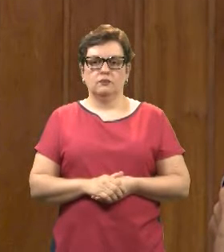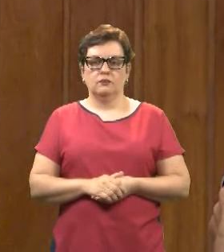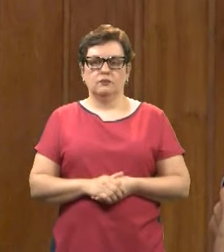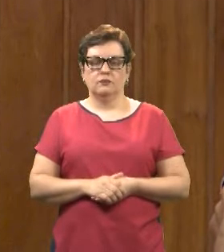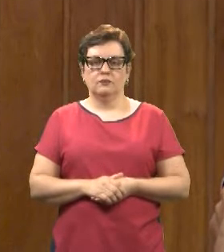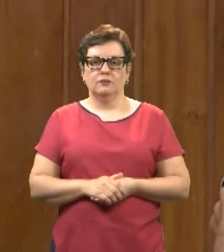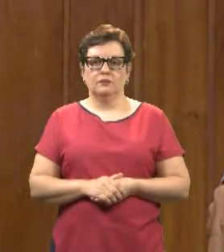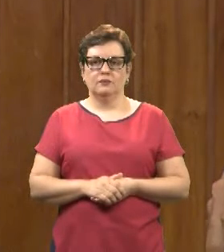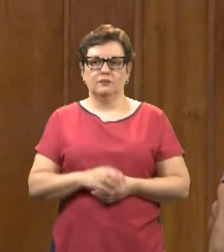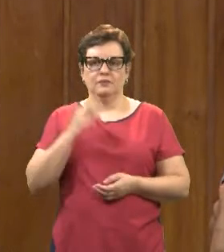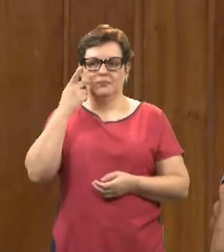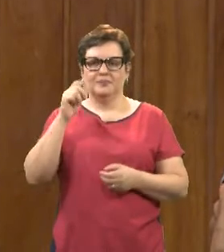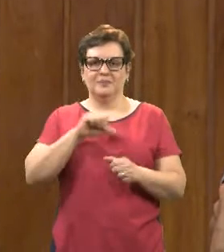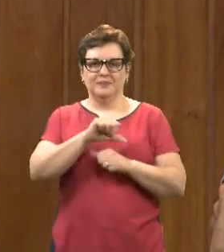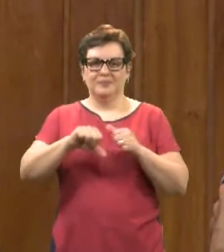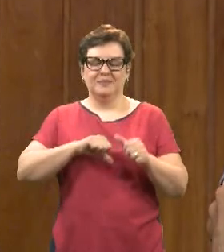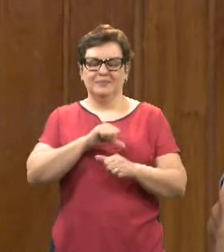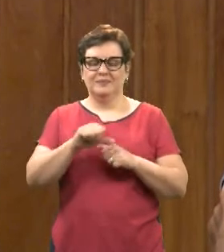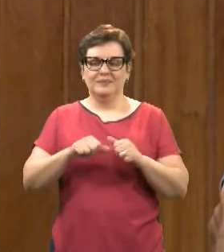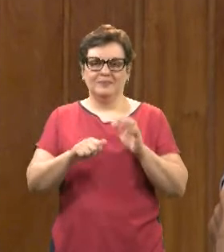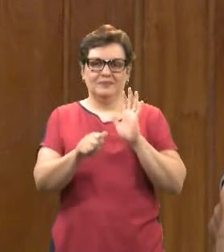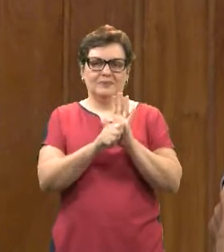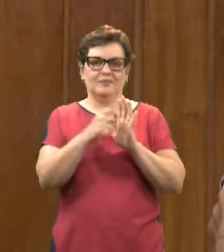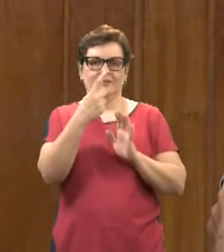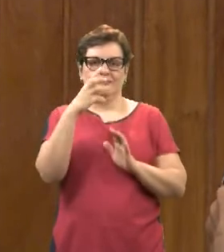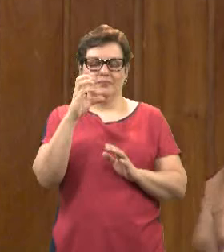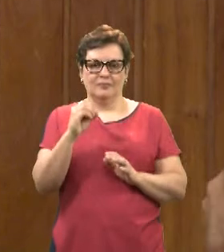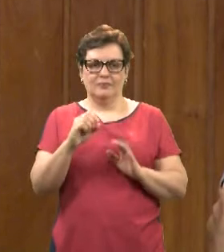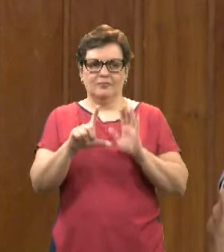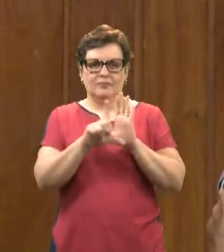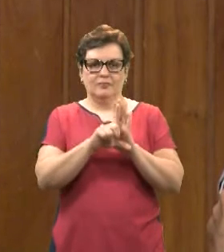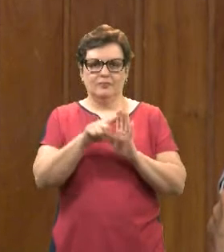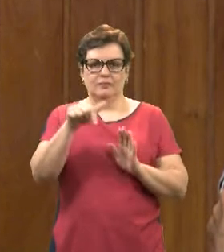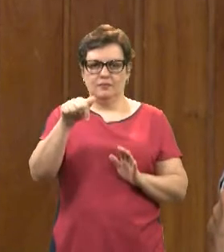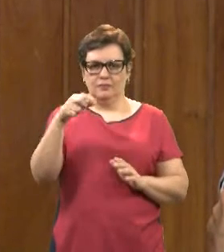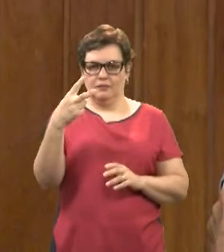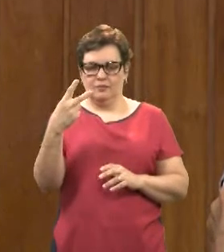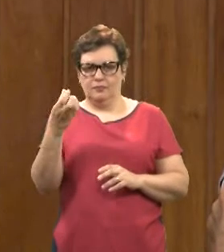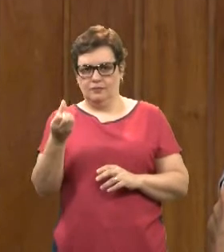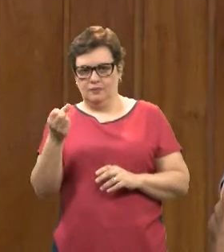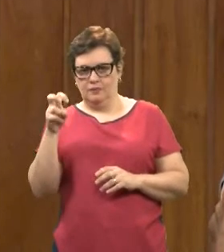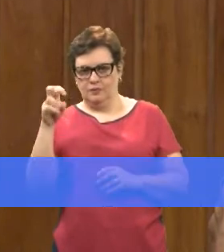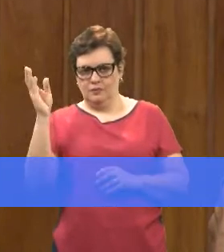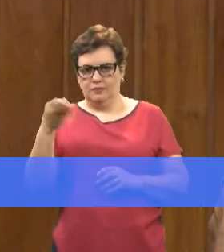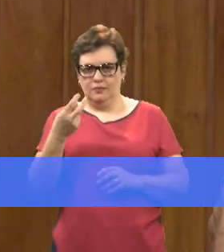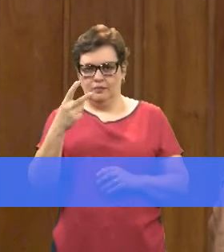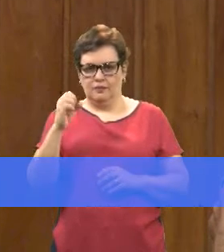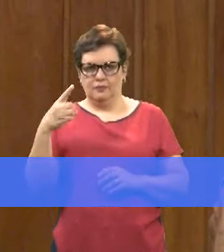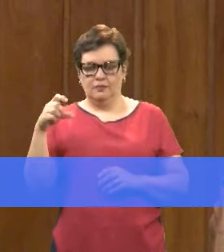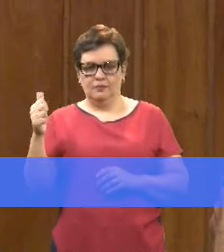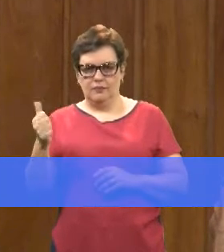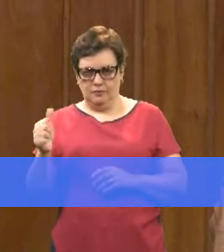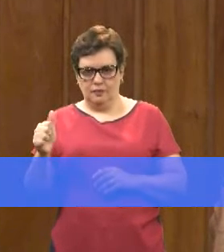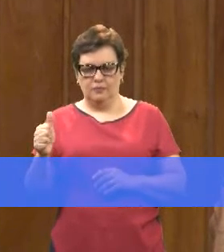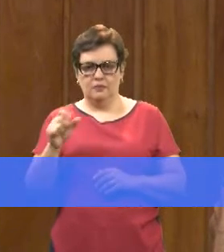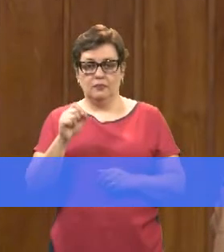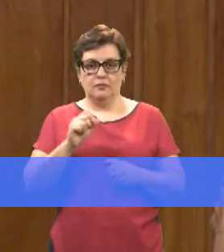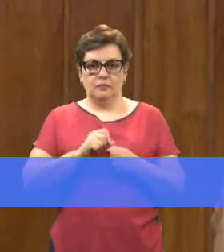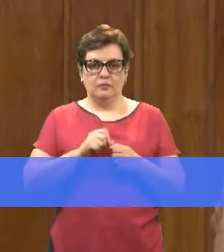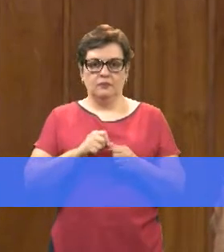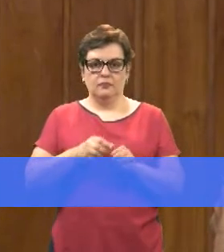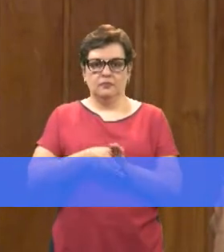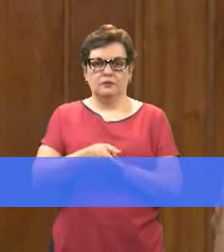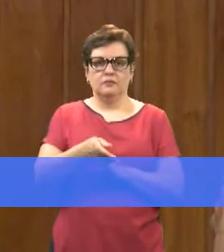alterar o artigo 10 da Lei 7265 de 2011, que criou o Conselho Tutelar no município de